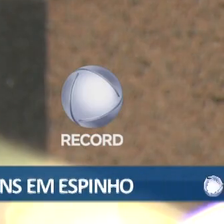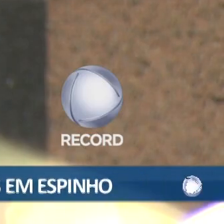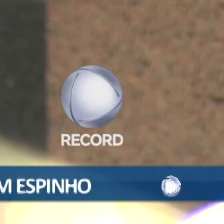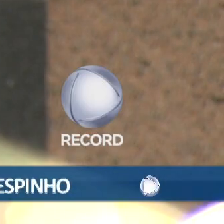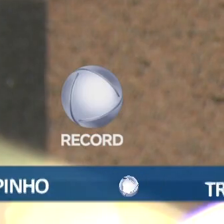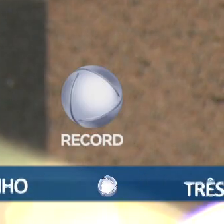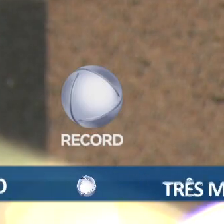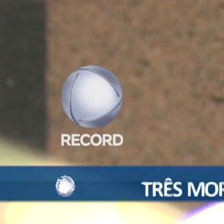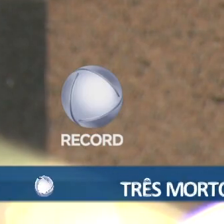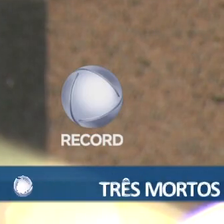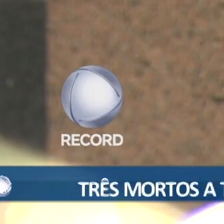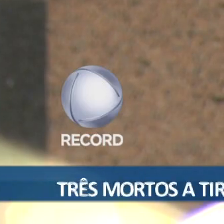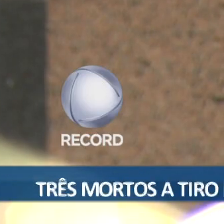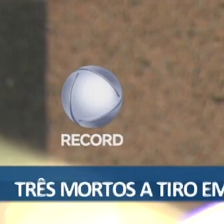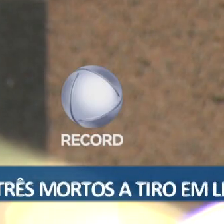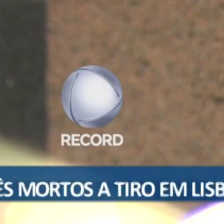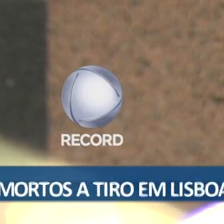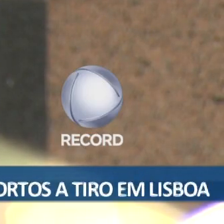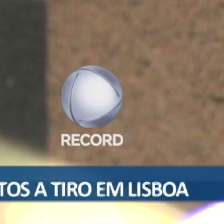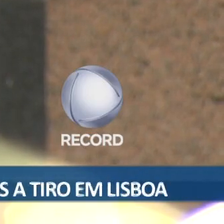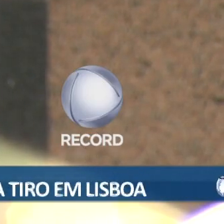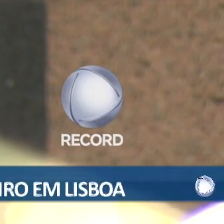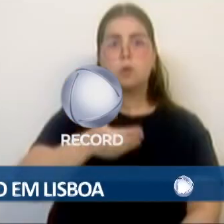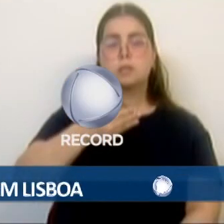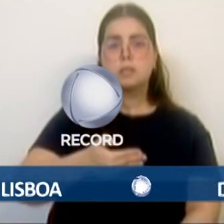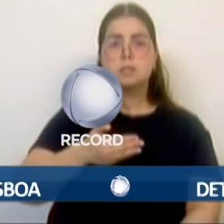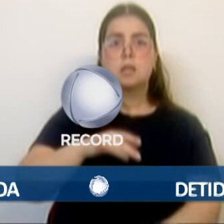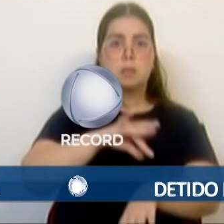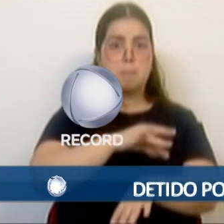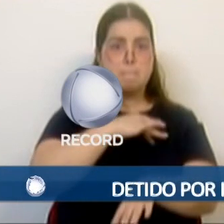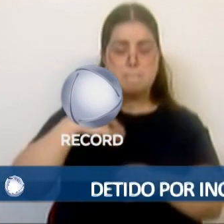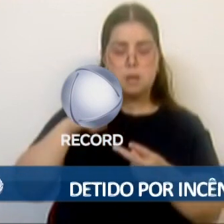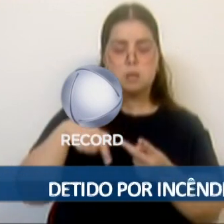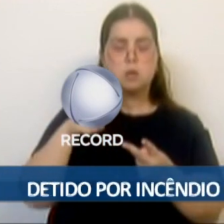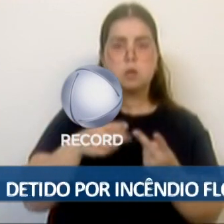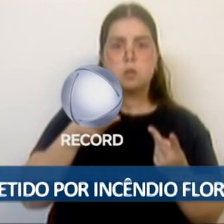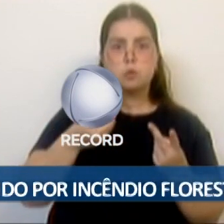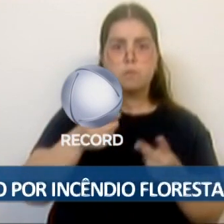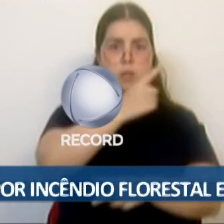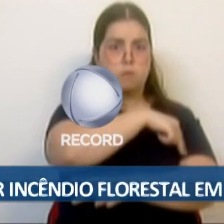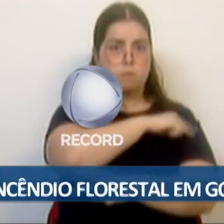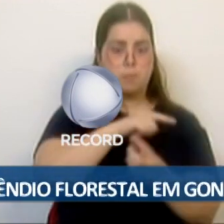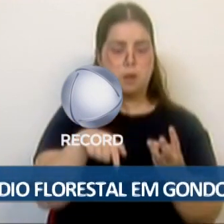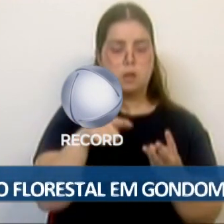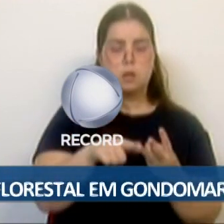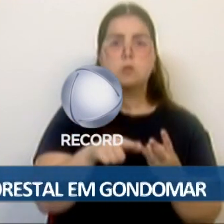de recursos humanos. Faltam-nos 47 médicos, faltam-nos 90 enfermeiros e